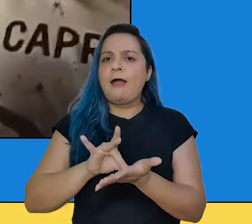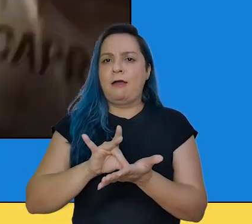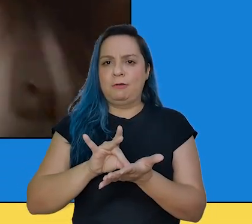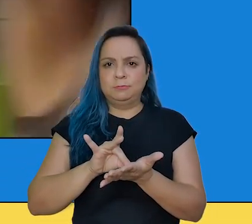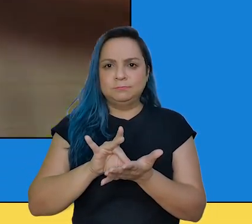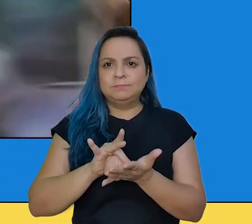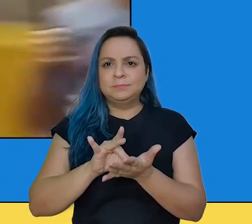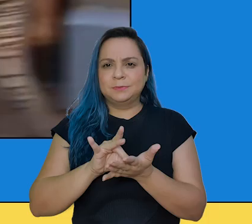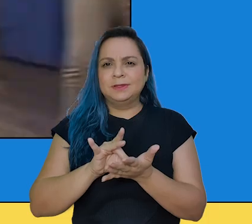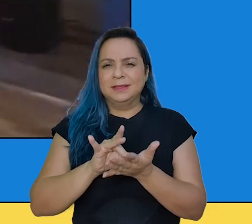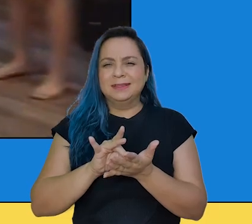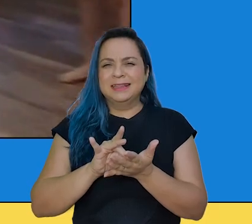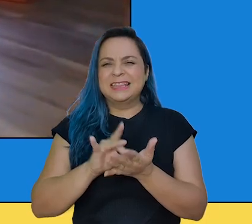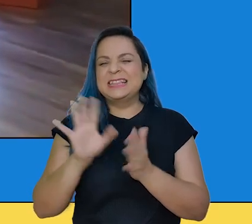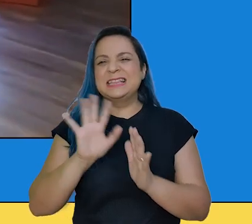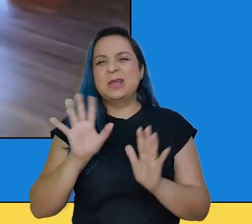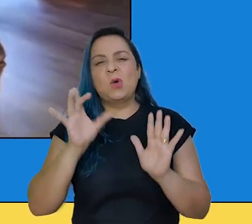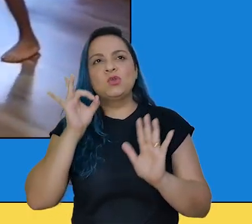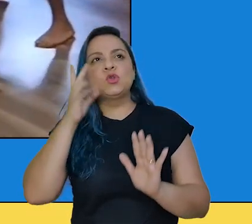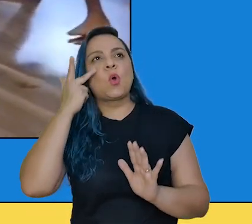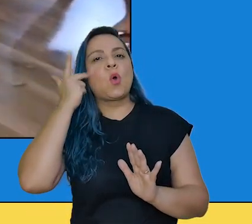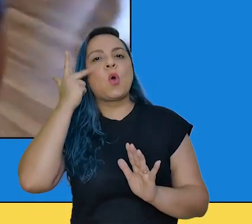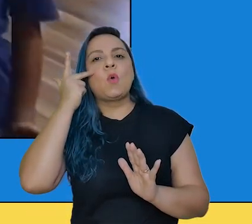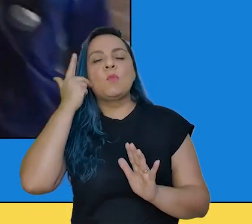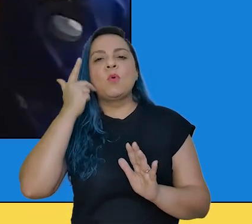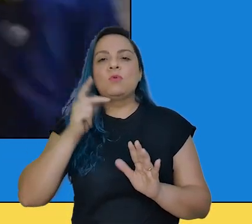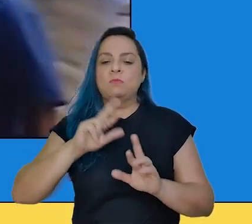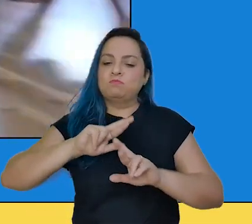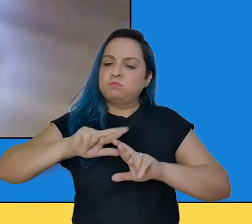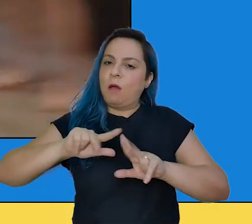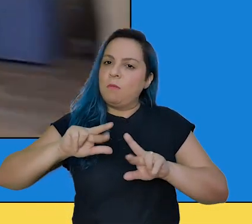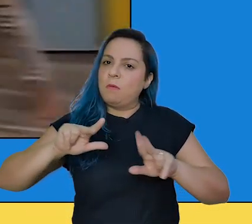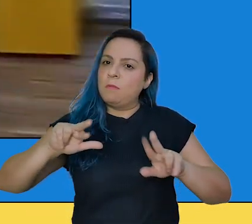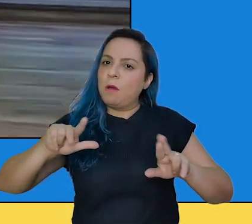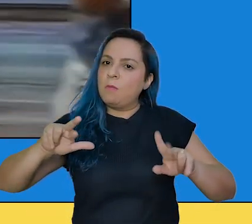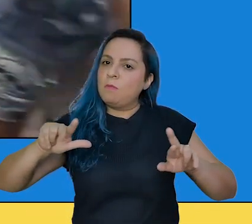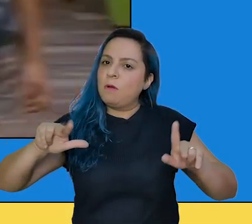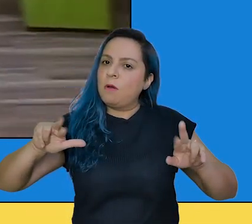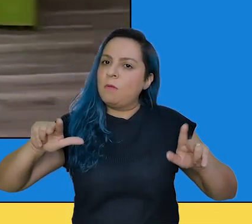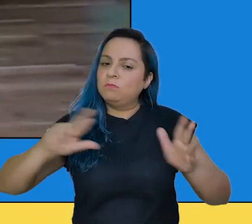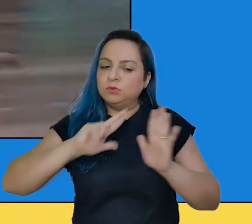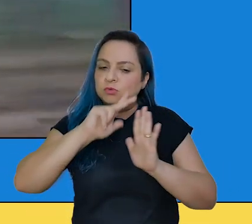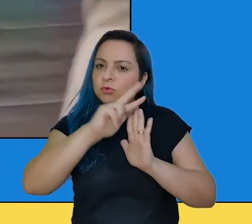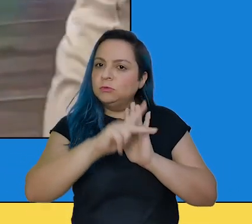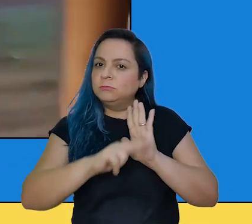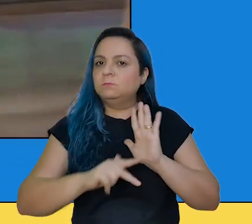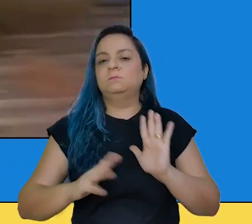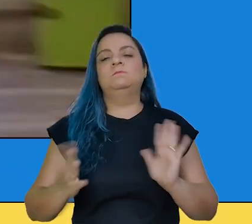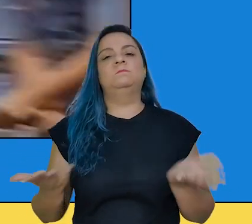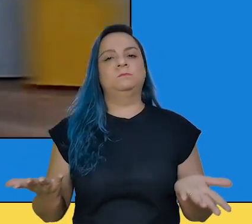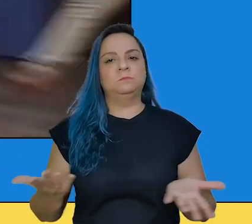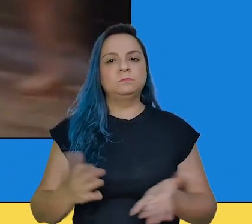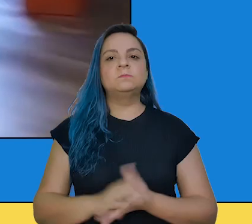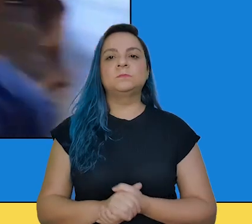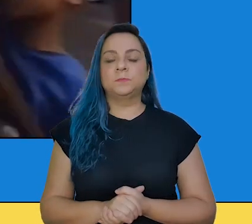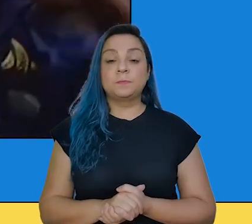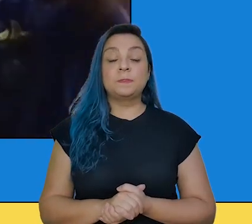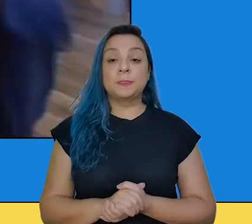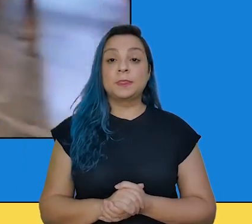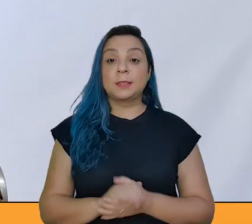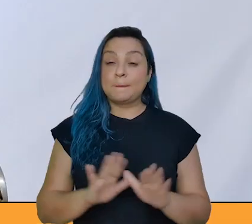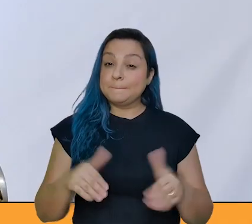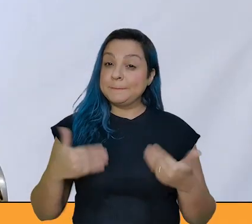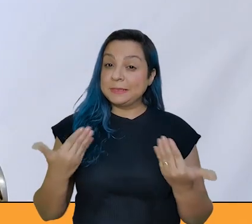pros tópicos mais comuns, dentro dessas camadas de pluralidade, diversidade e tudo mais.